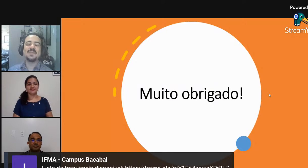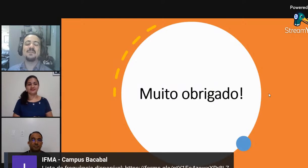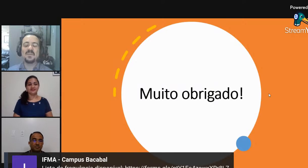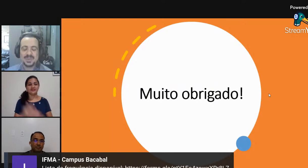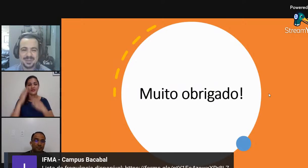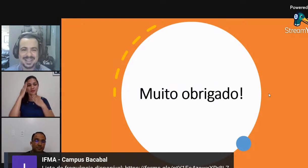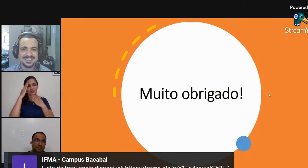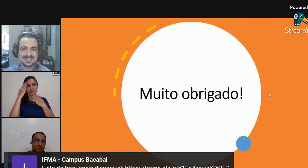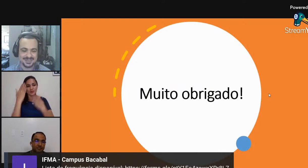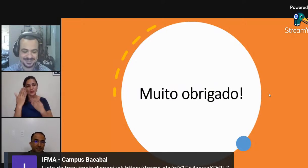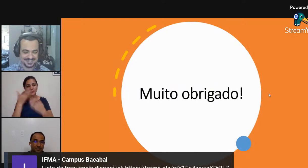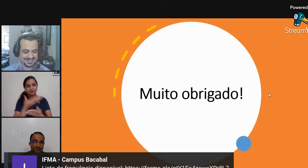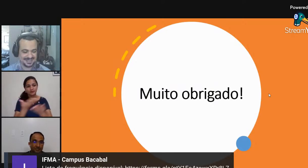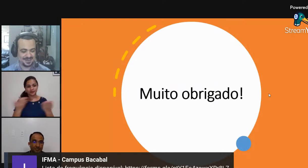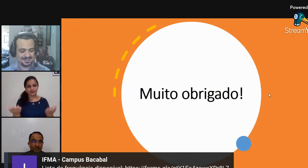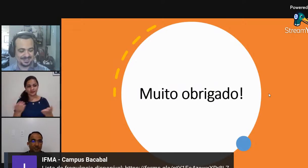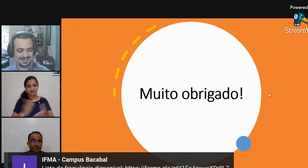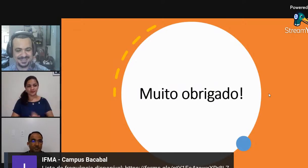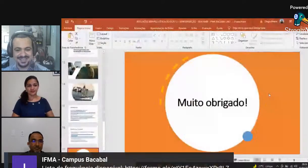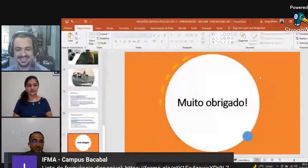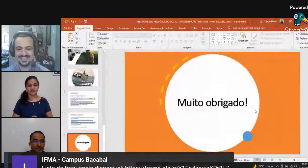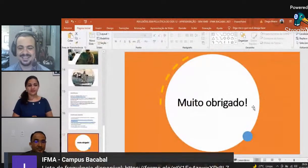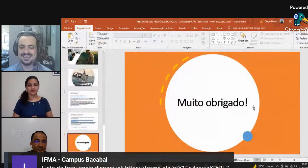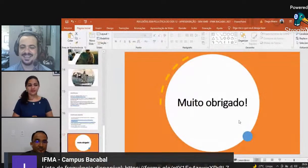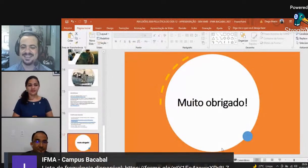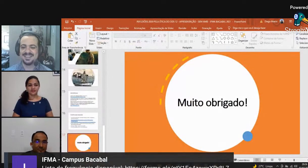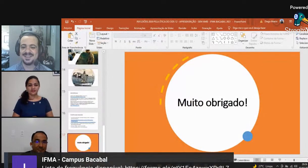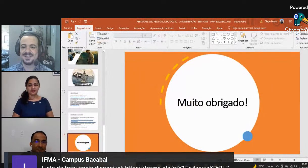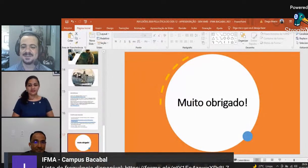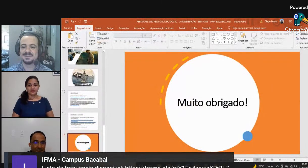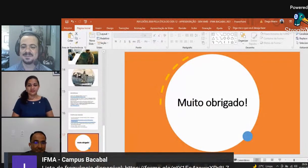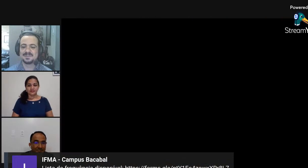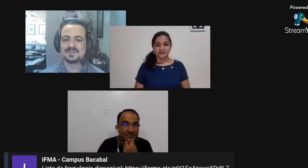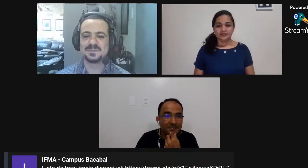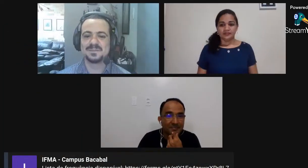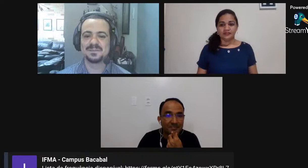deixo aqui me é muito obrigado a todos tá bom pessoal